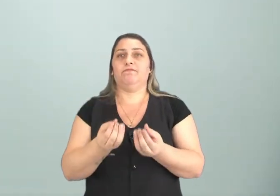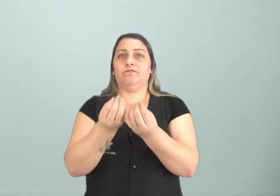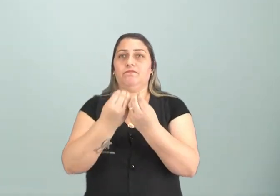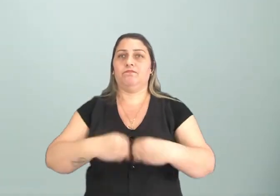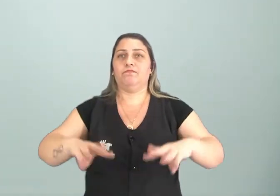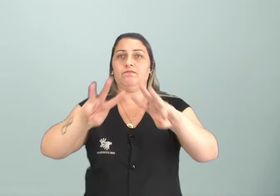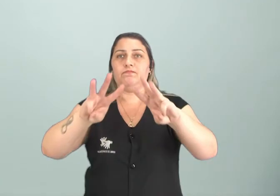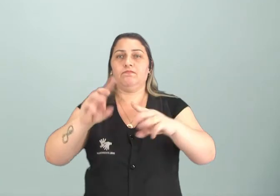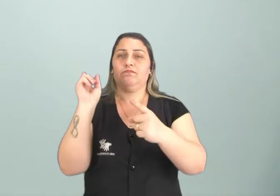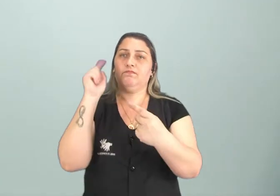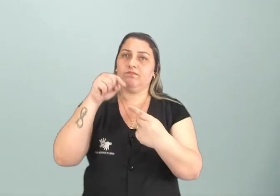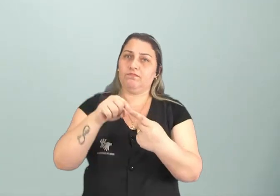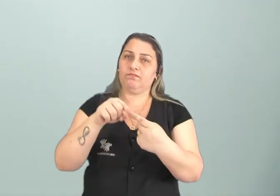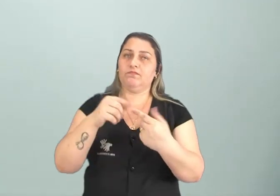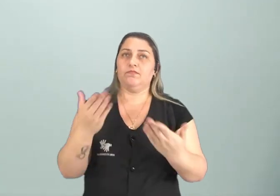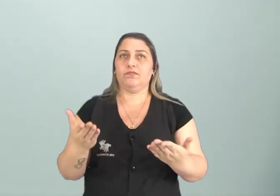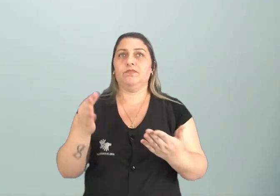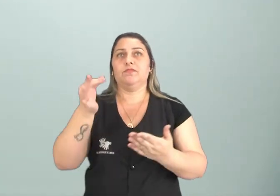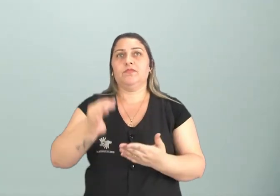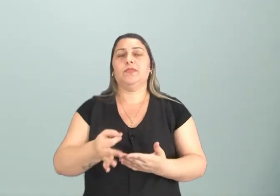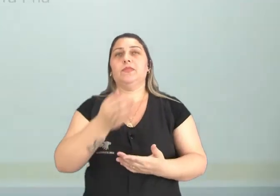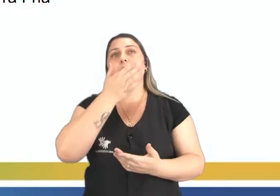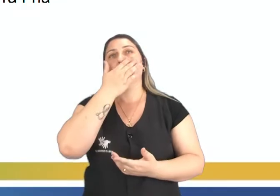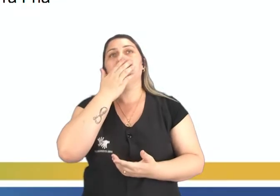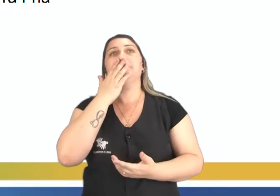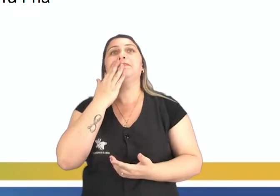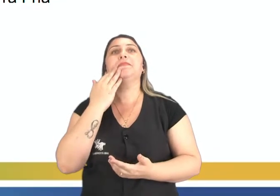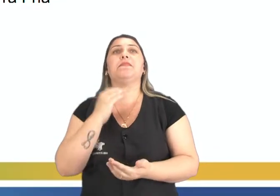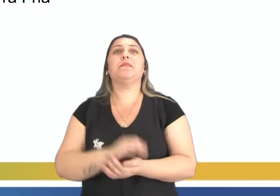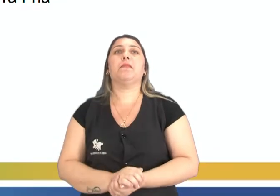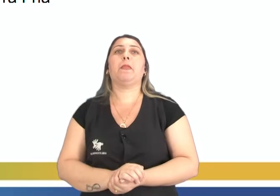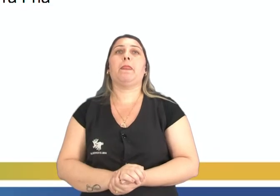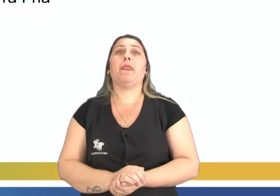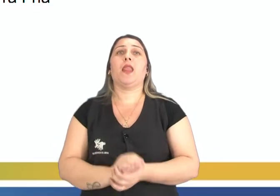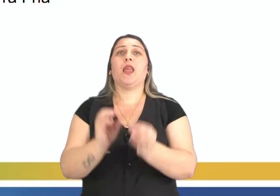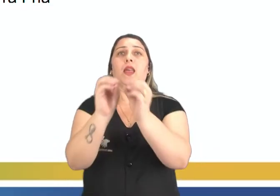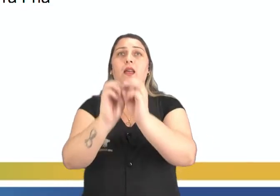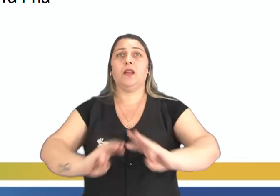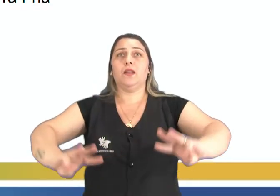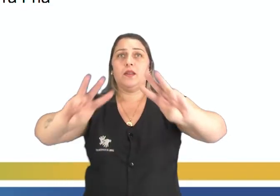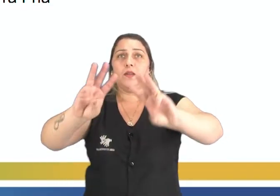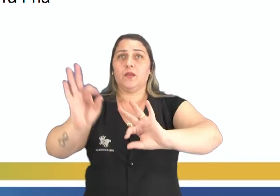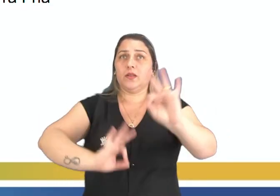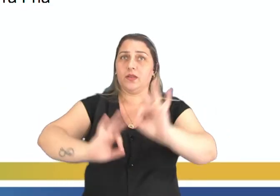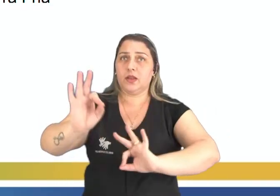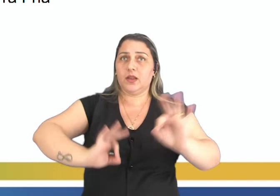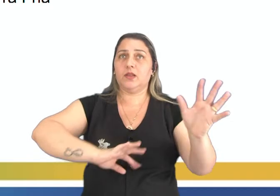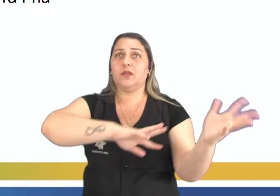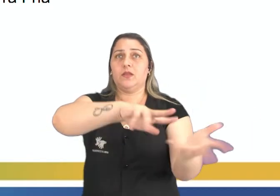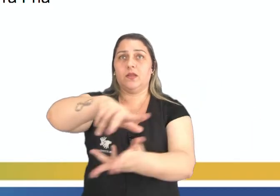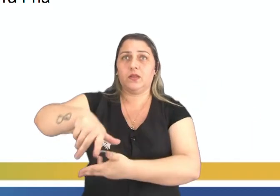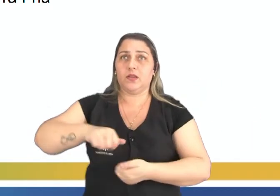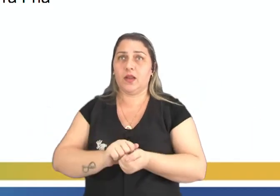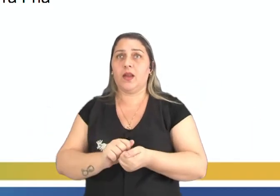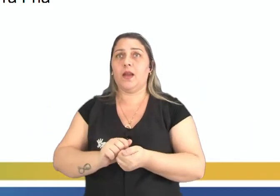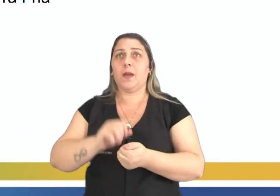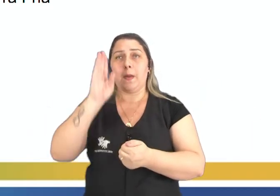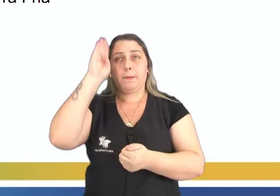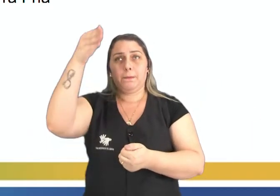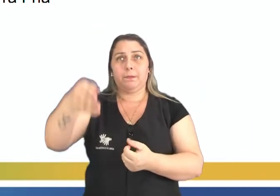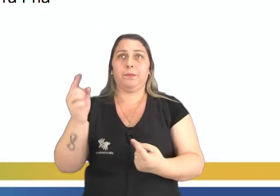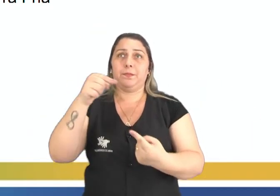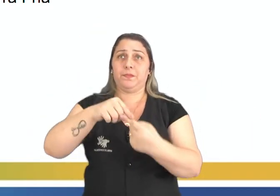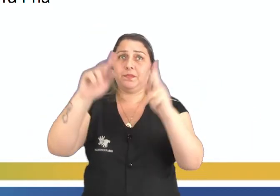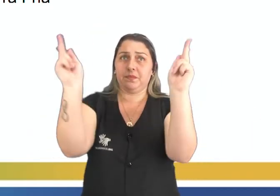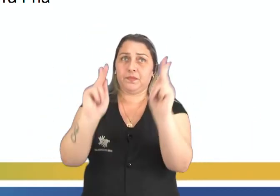o objetivo dela, a função dela, certo? Vamos lá, questão número 1. A ONU é uma organização internacional cuja